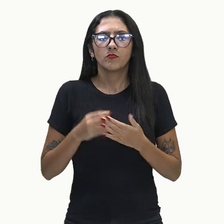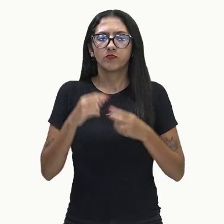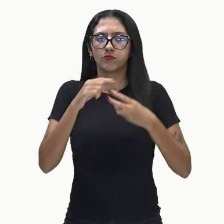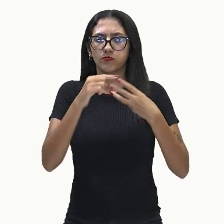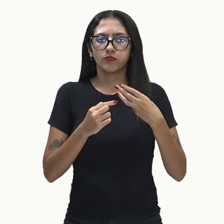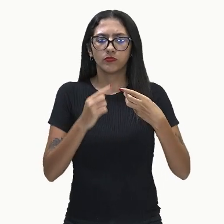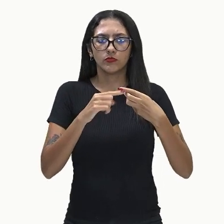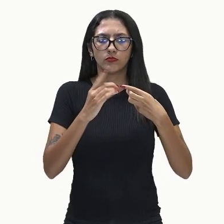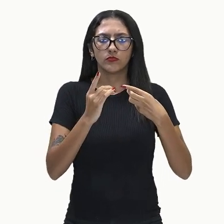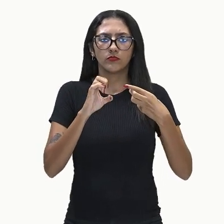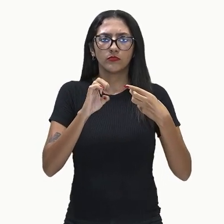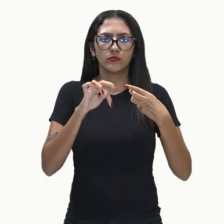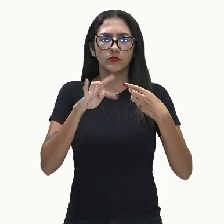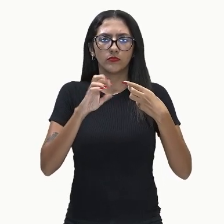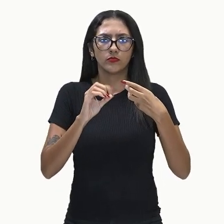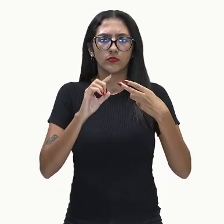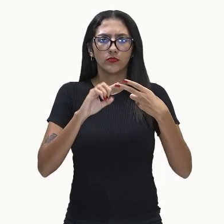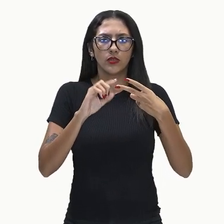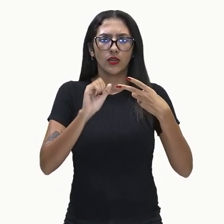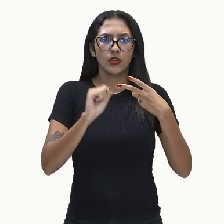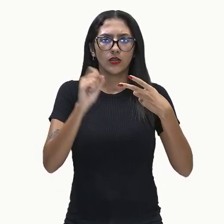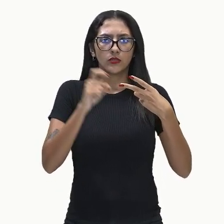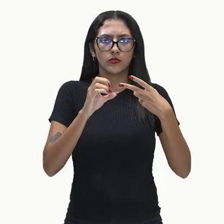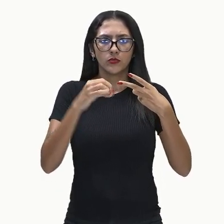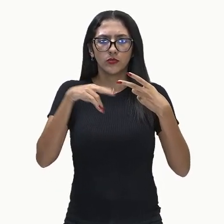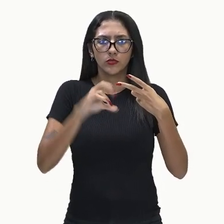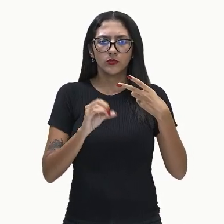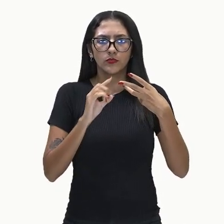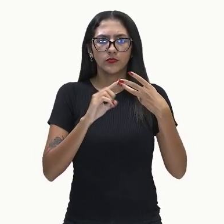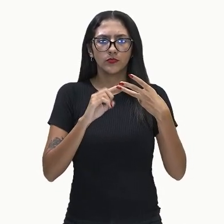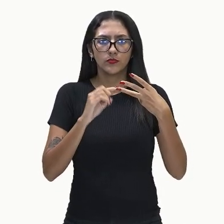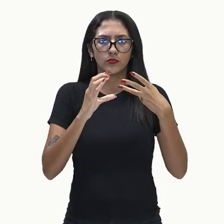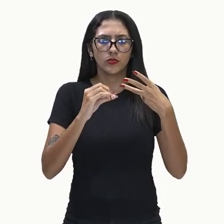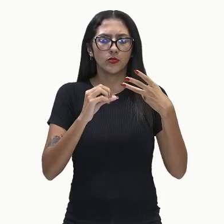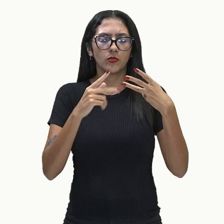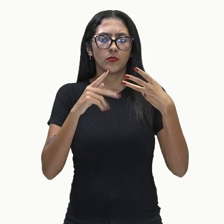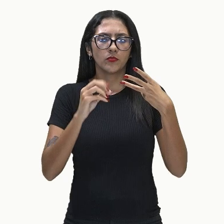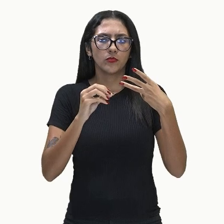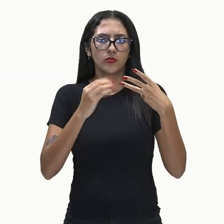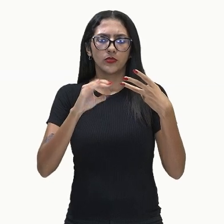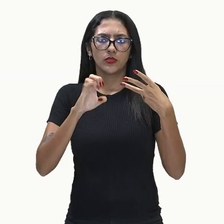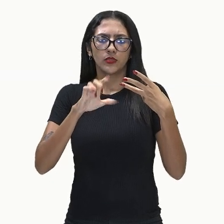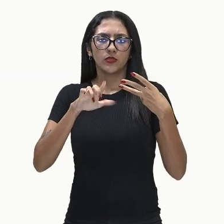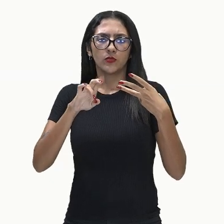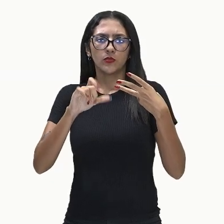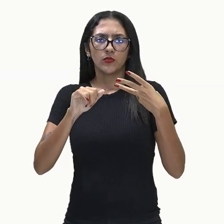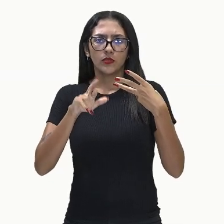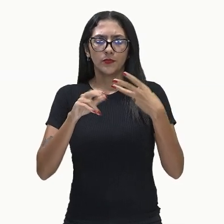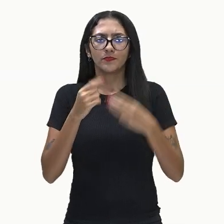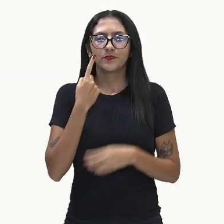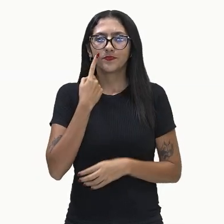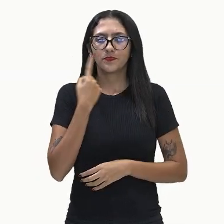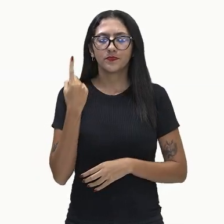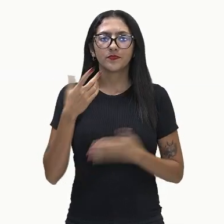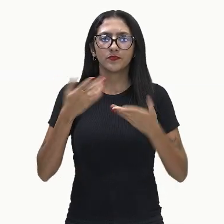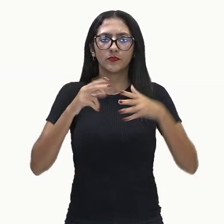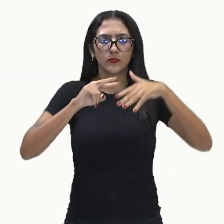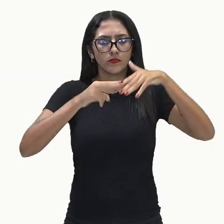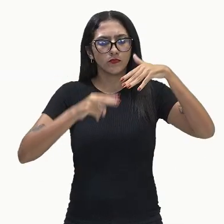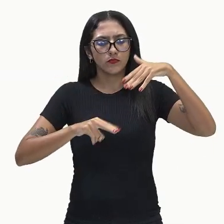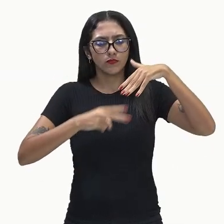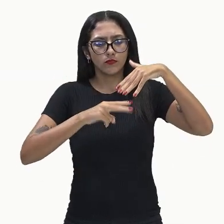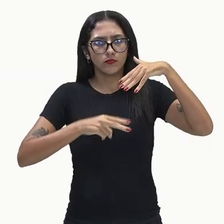dendritos, axônio e corpo celular. Vamos observar as partes do neurônio. Nós vamos ter